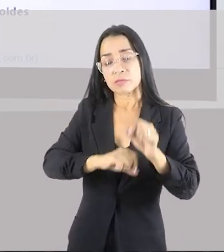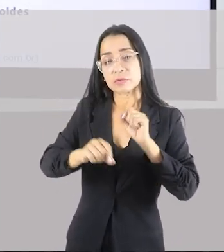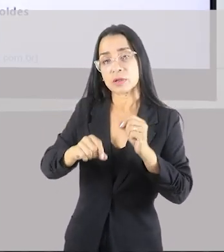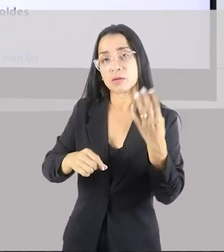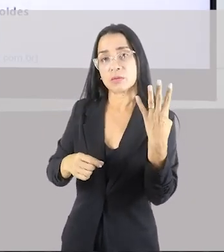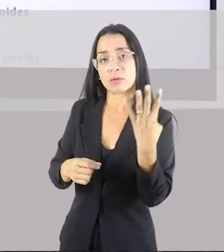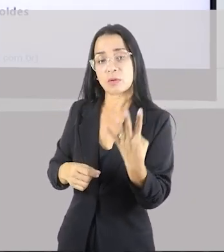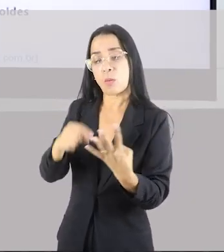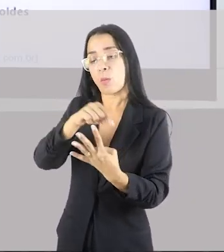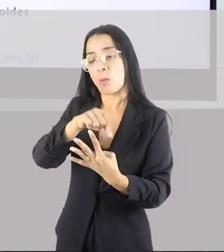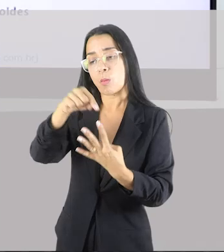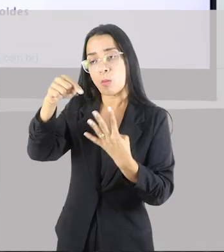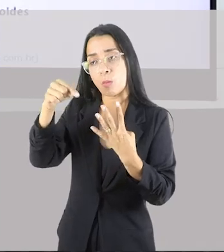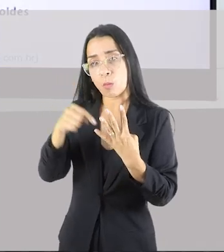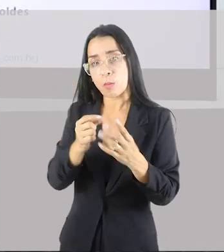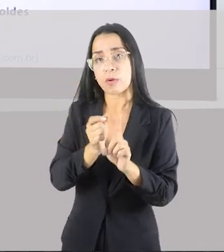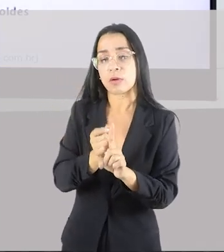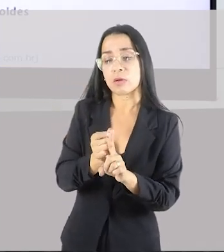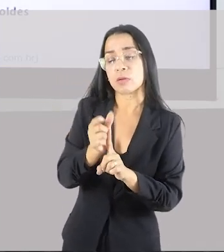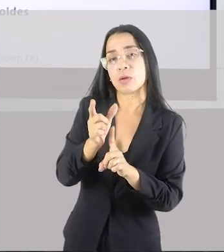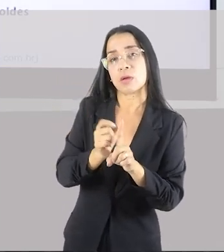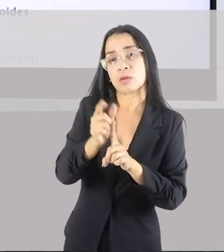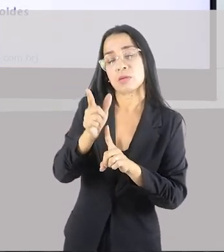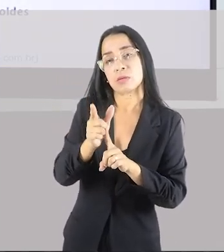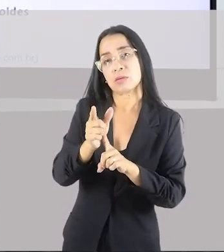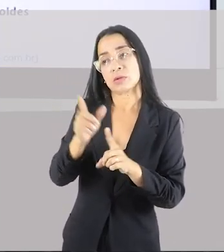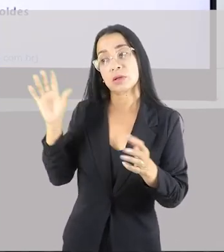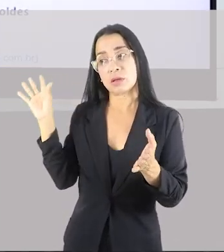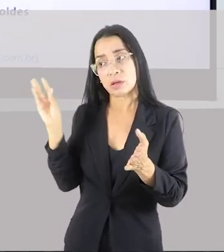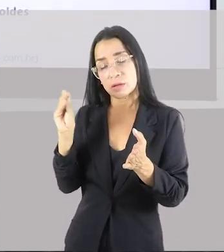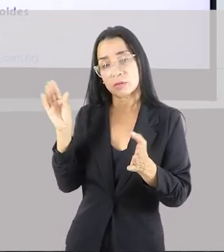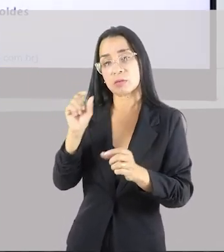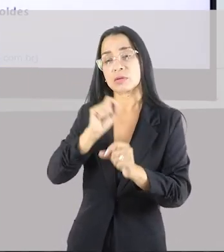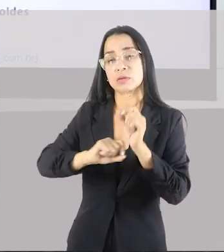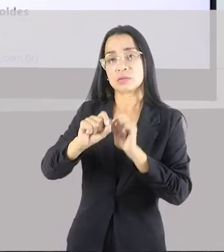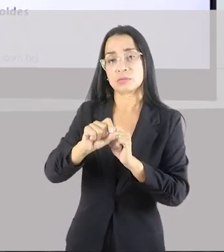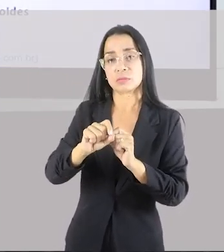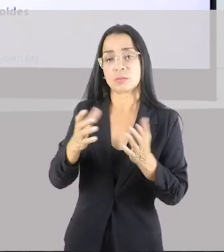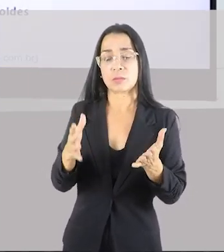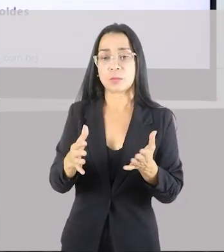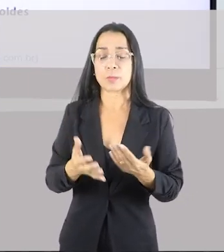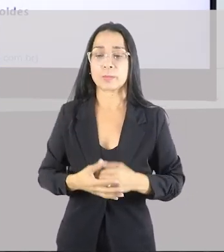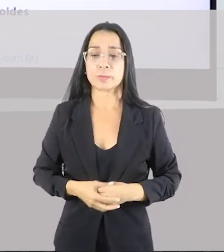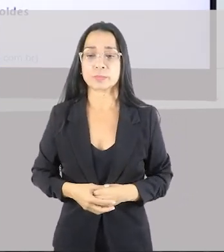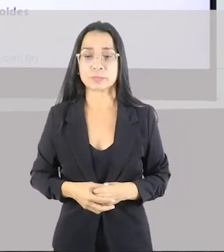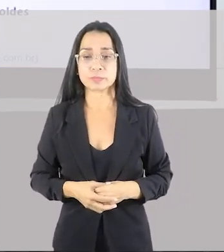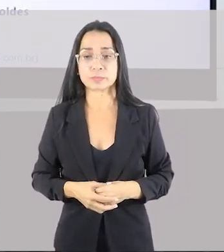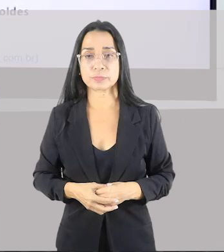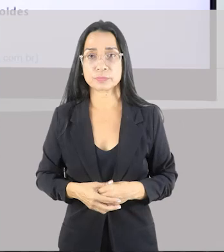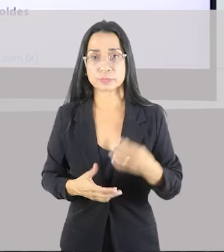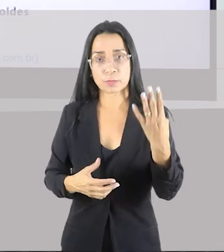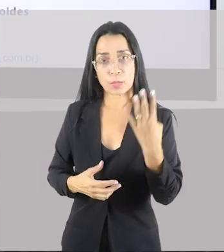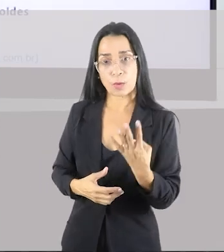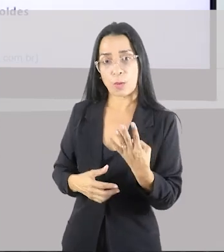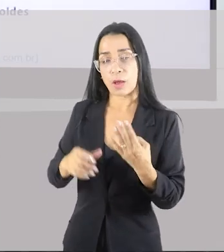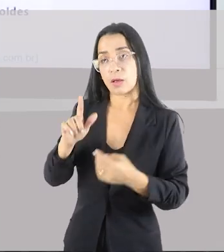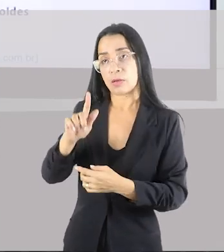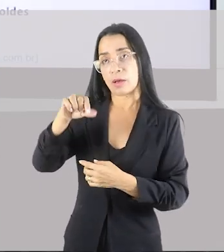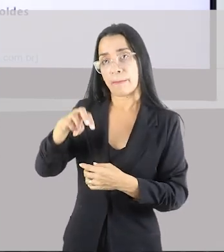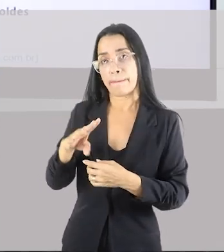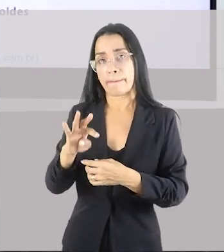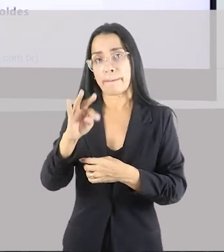4 espermatozoides, tá? Anota isso. Ao final da meiose são formados 4 espermatozoides, 4